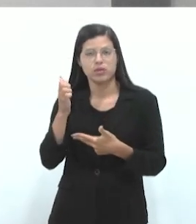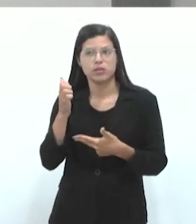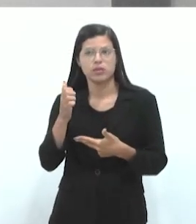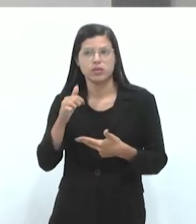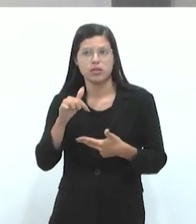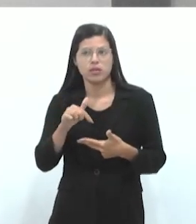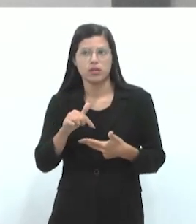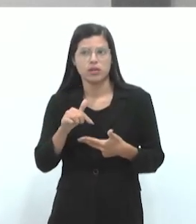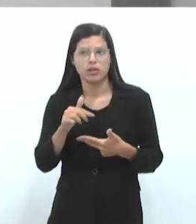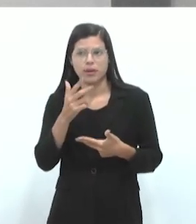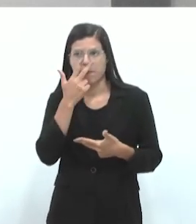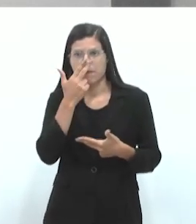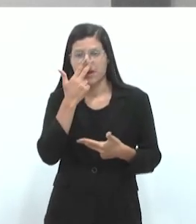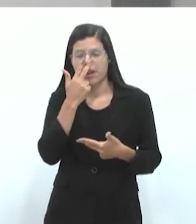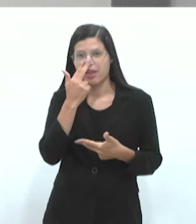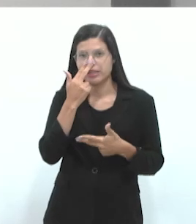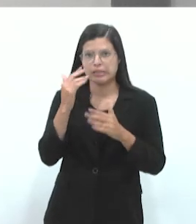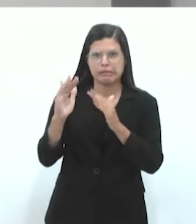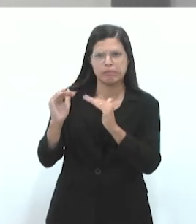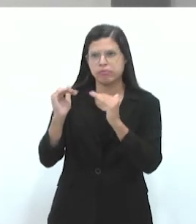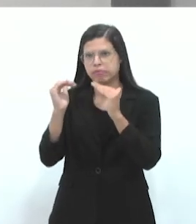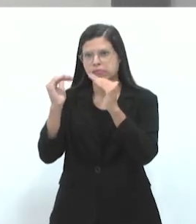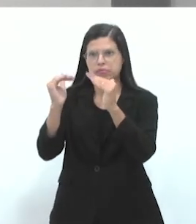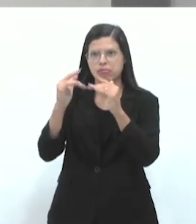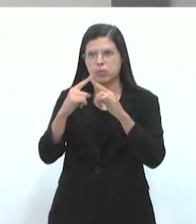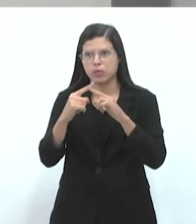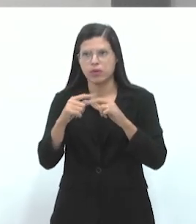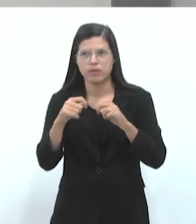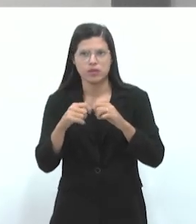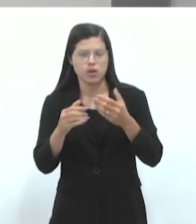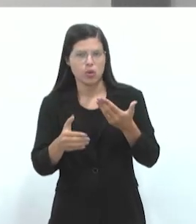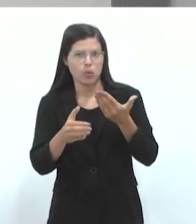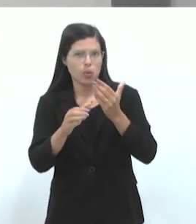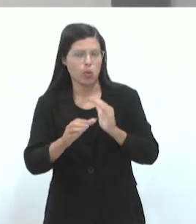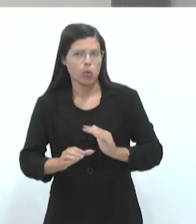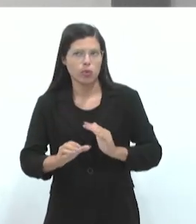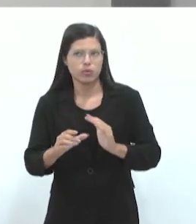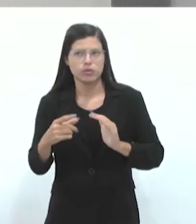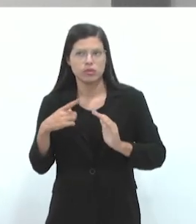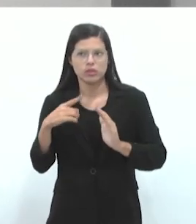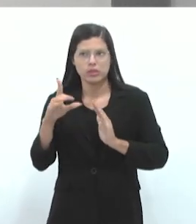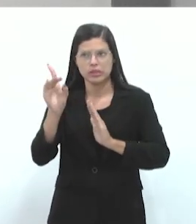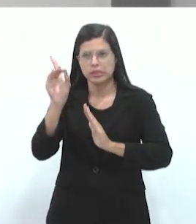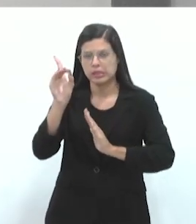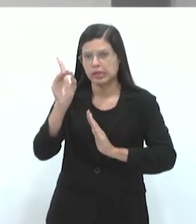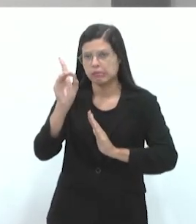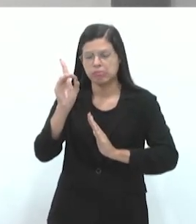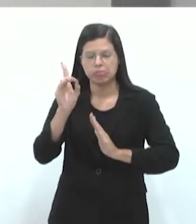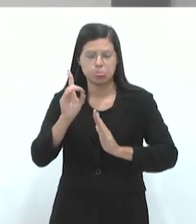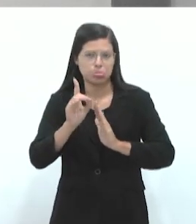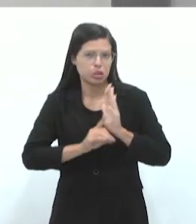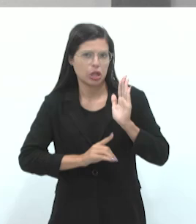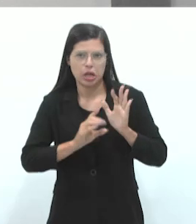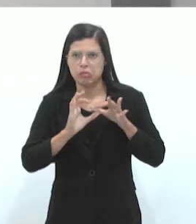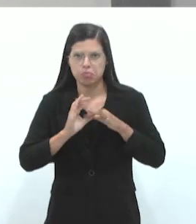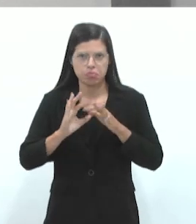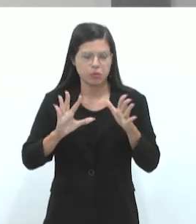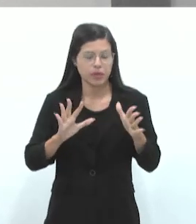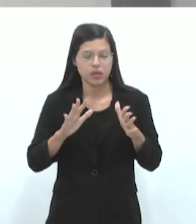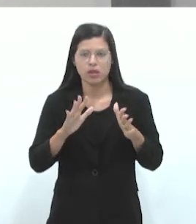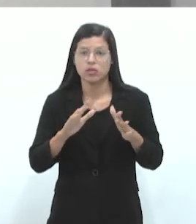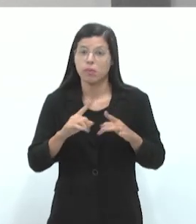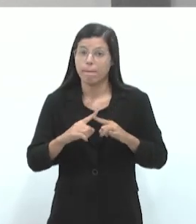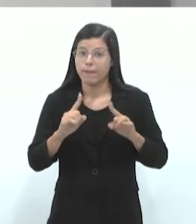do trono, achando que porque fizeram concurso tem direito de ter a interpretação e o comportamento que bem entendem, mas eles fazem parte do Poder